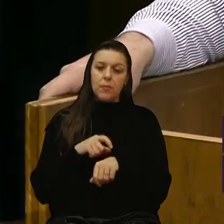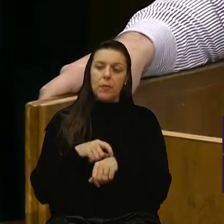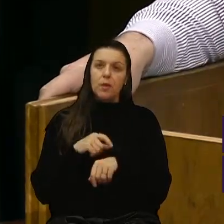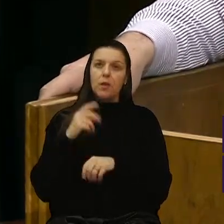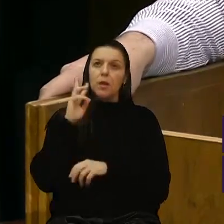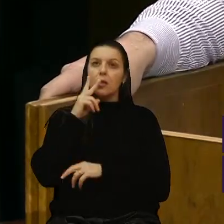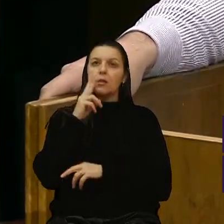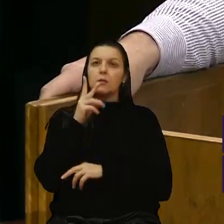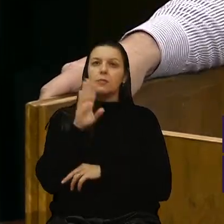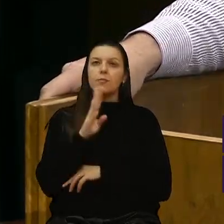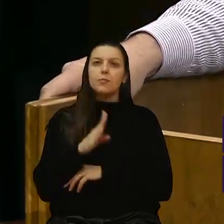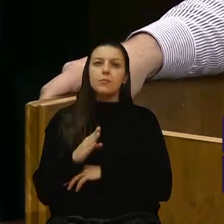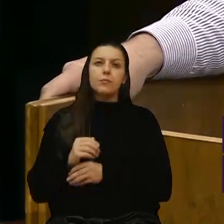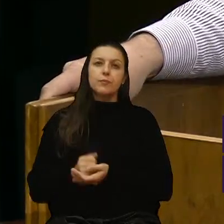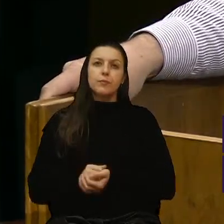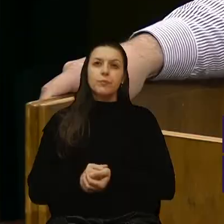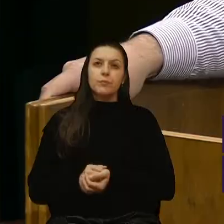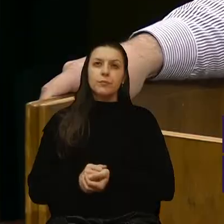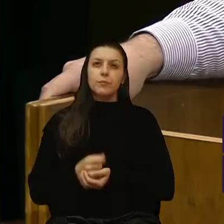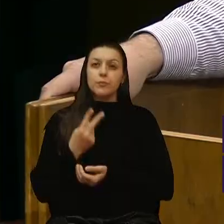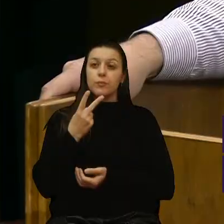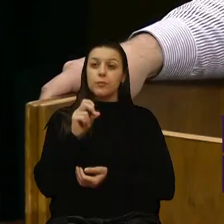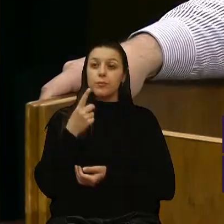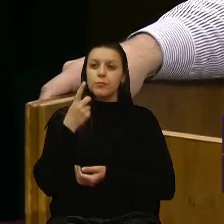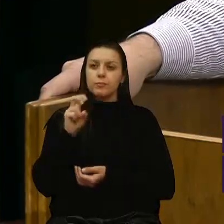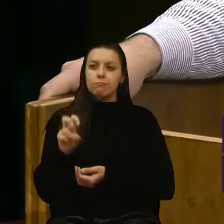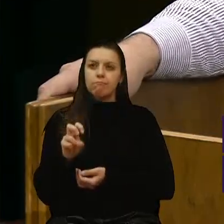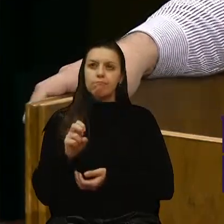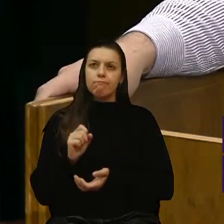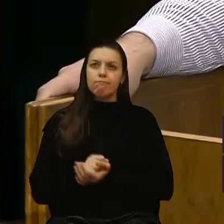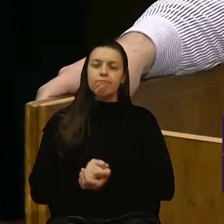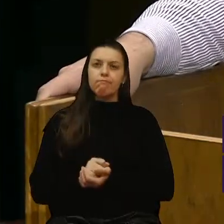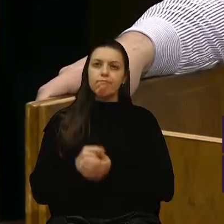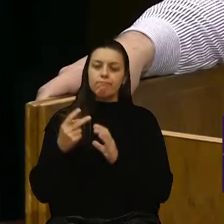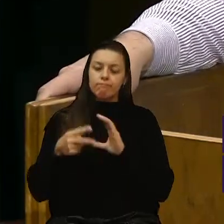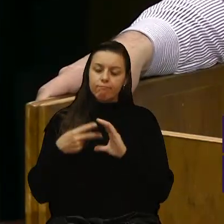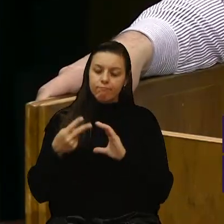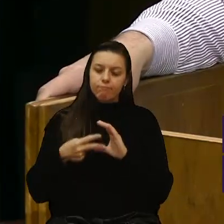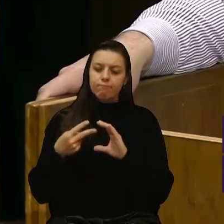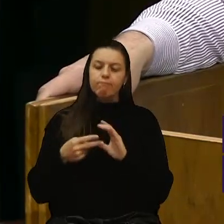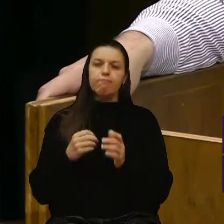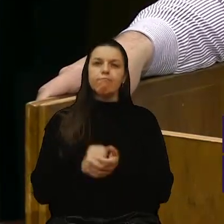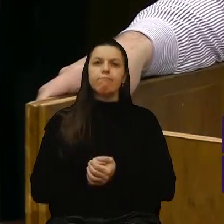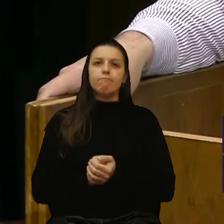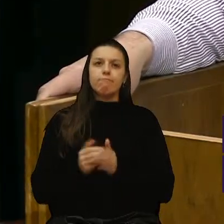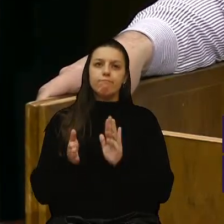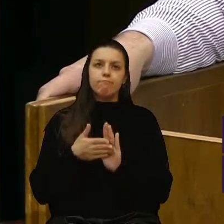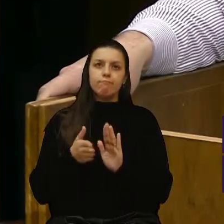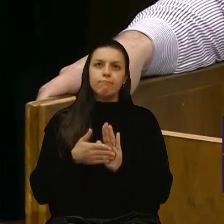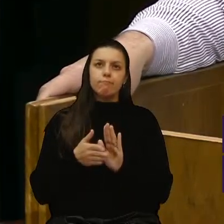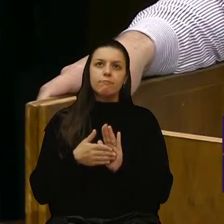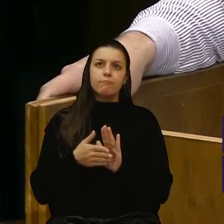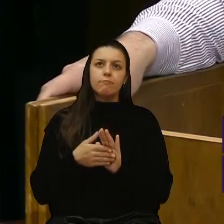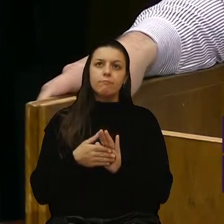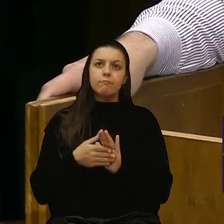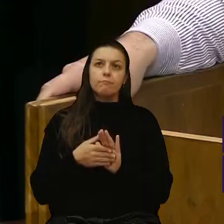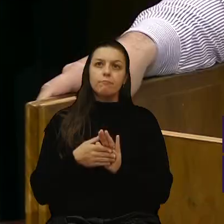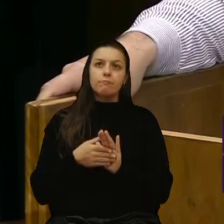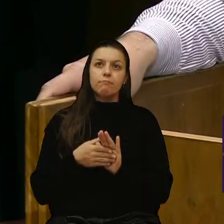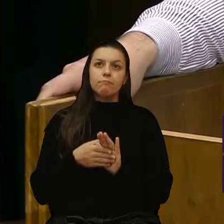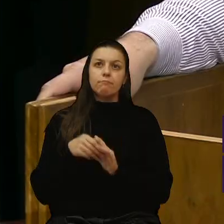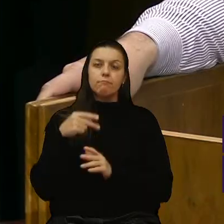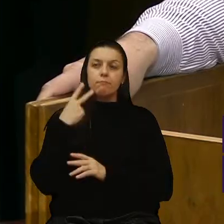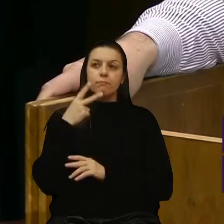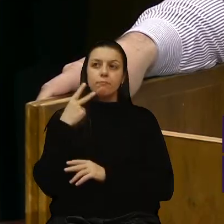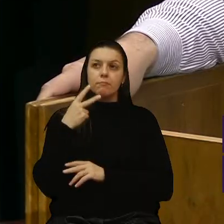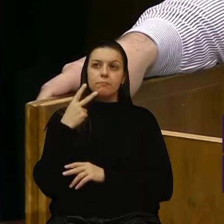história do Brasil. Em 2015, essa casa, por proposta do então